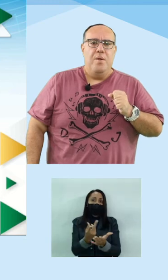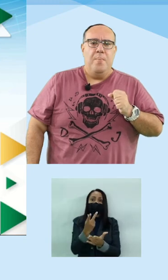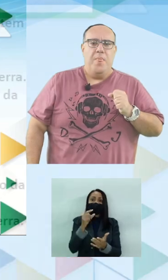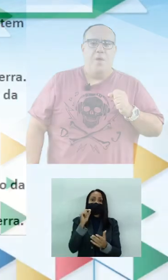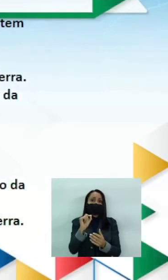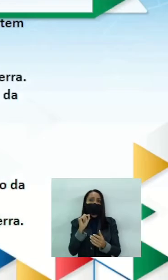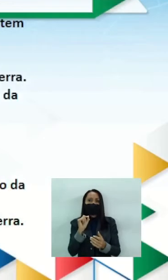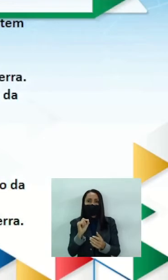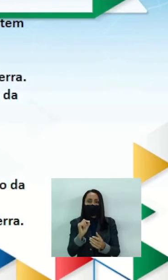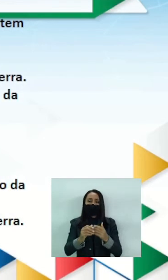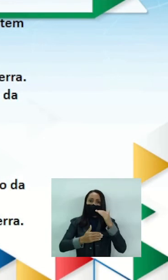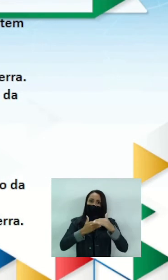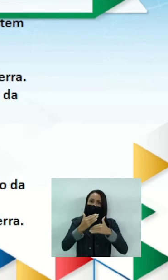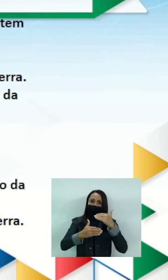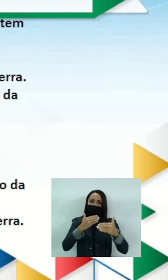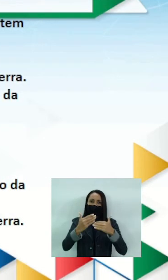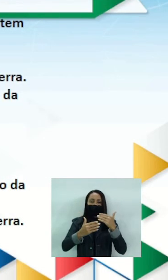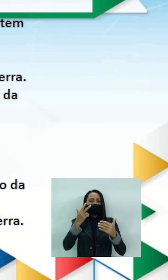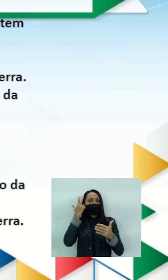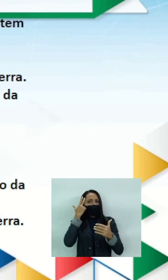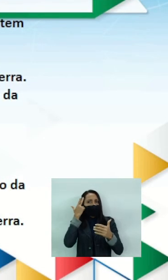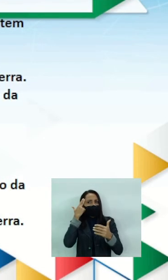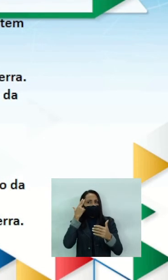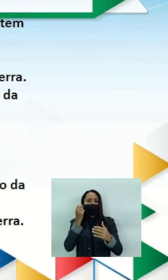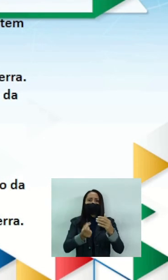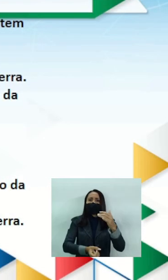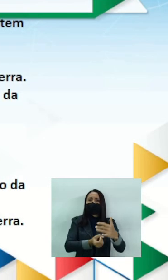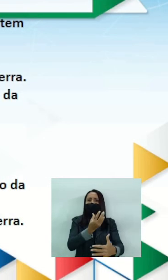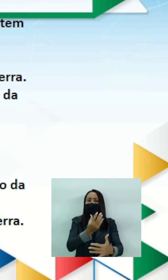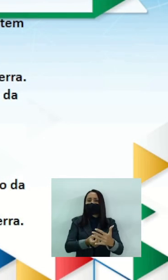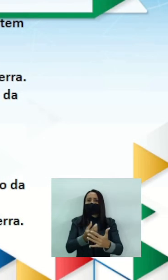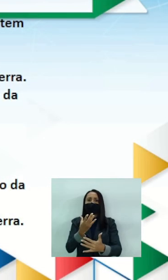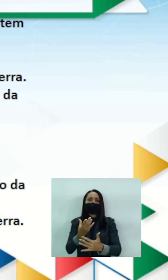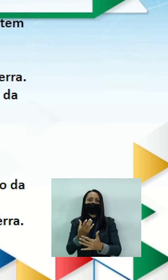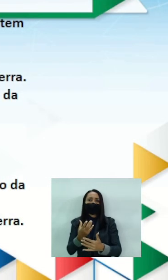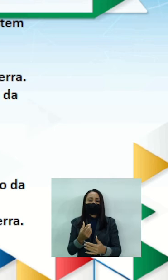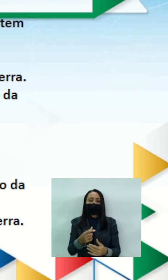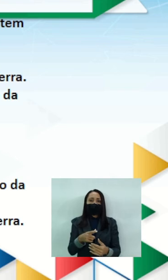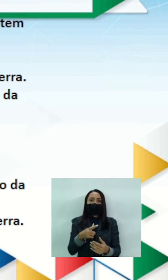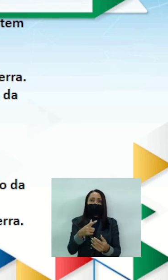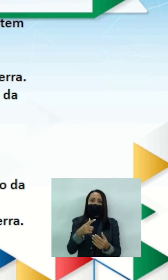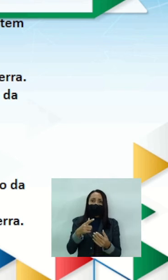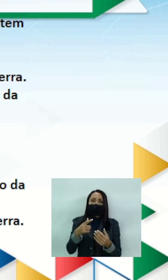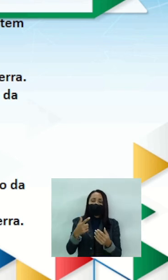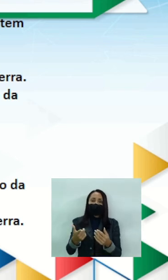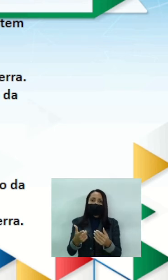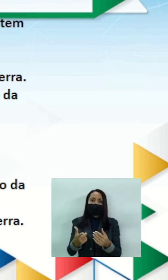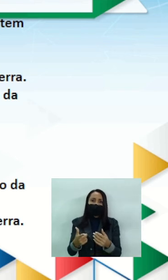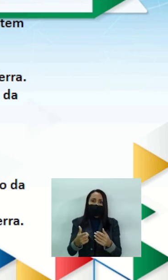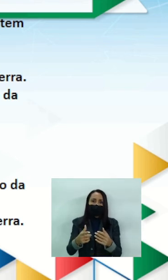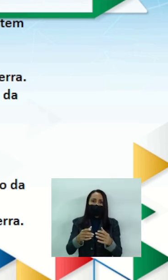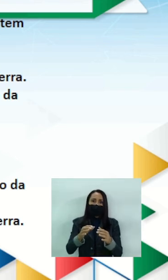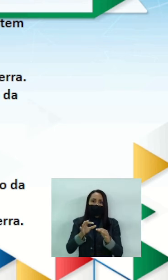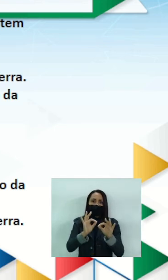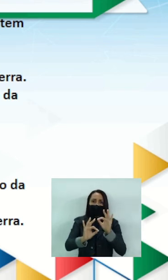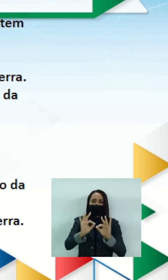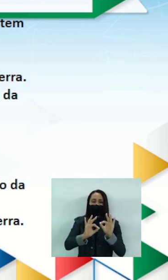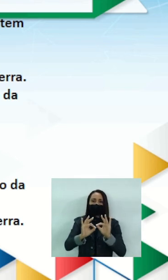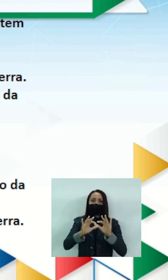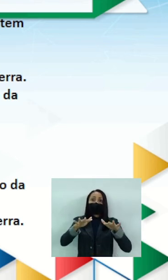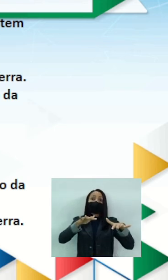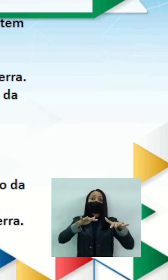ano é um processo natural que tem origem na formação dos equinócios em